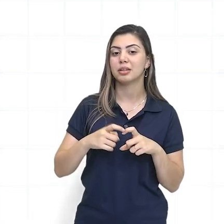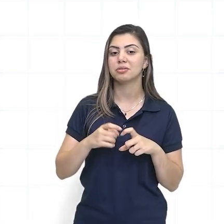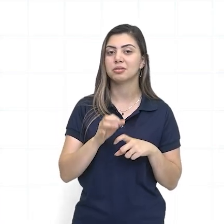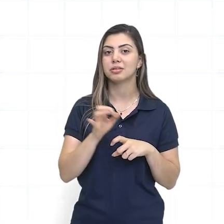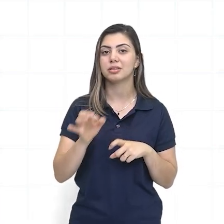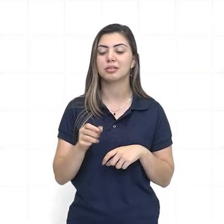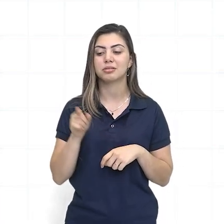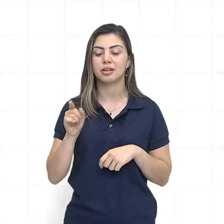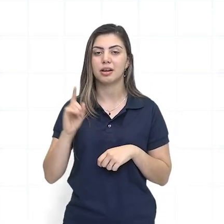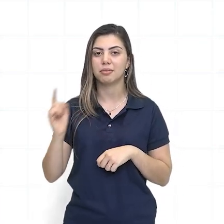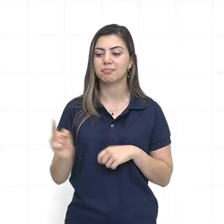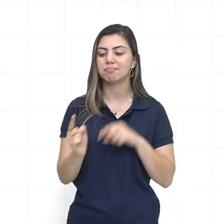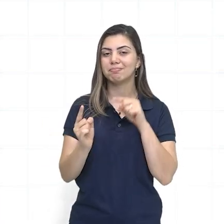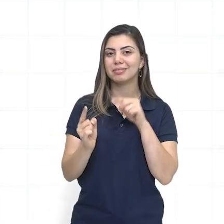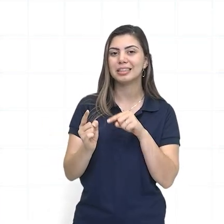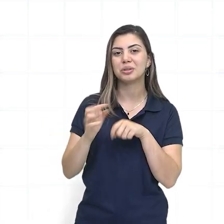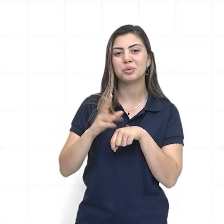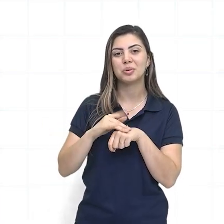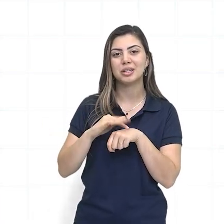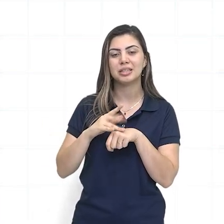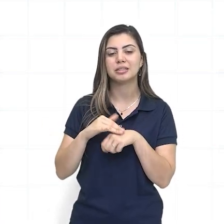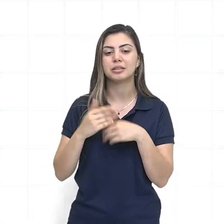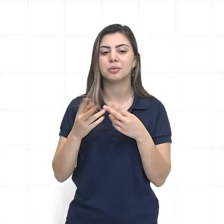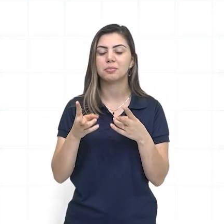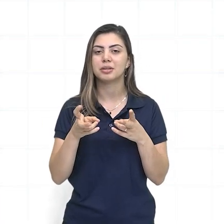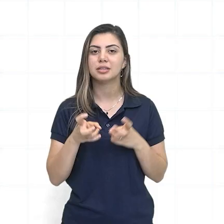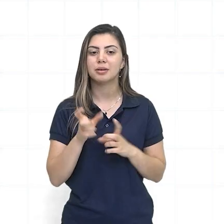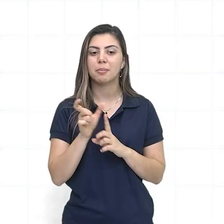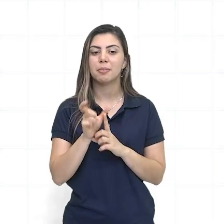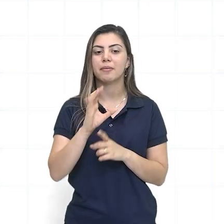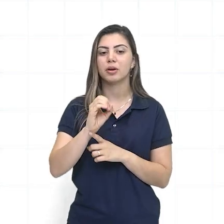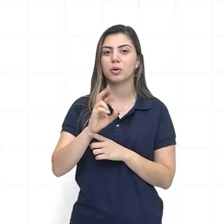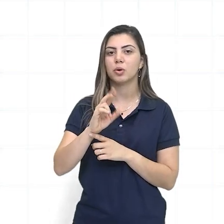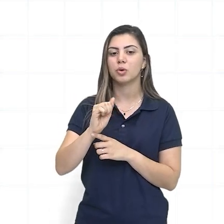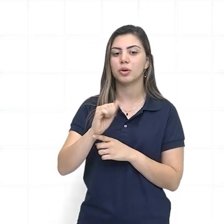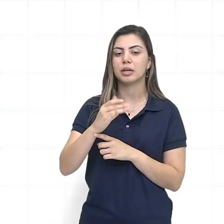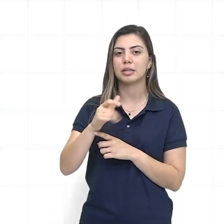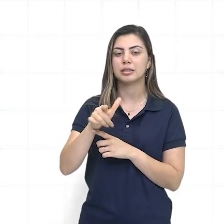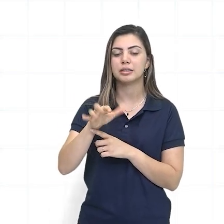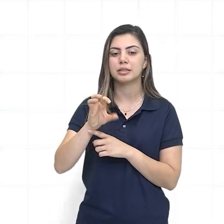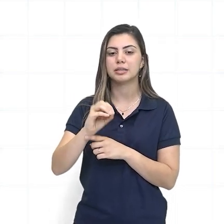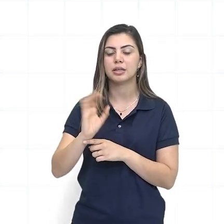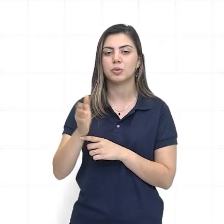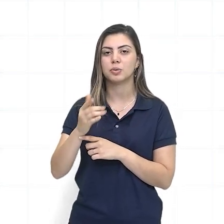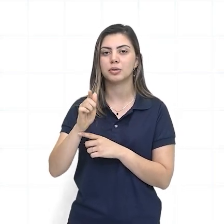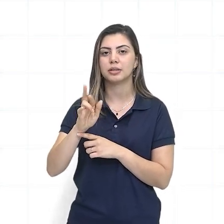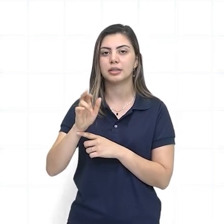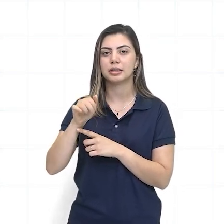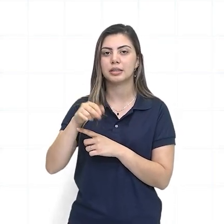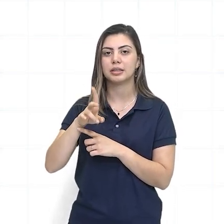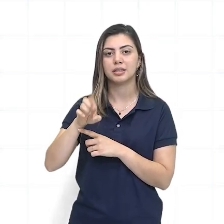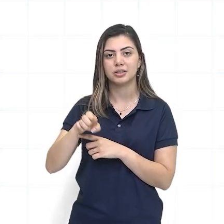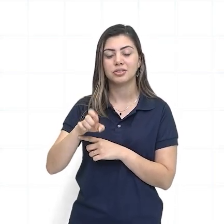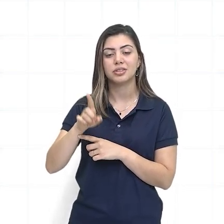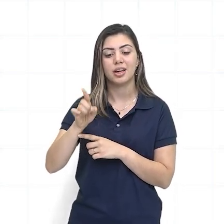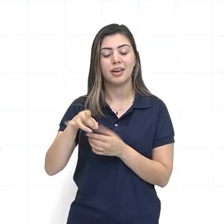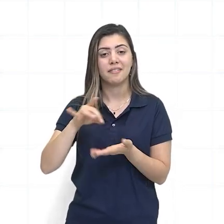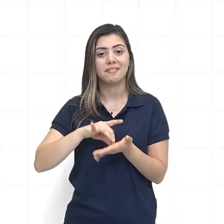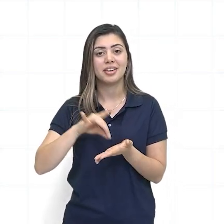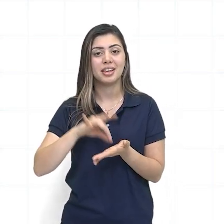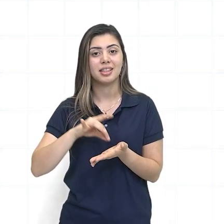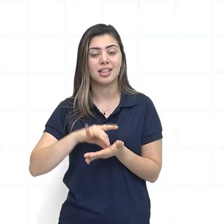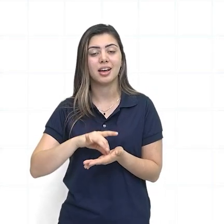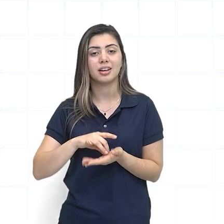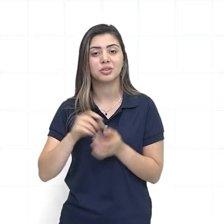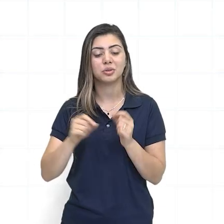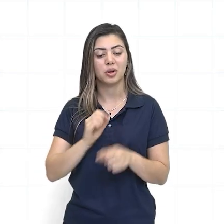paciente que está com um problema de saúde. Então, a palavra coração grande significa o quê? Que, de fato, ele está com o coração, o